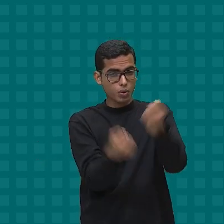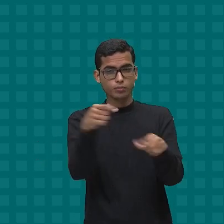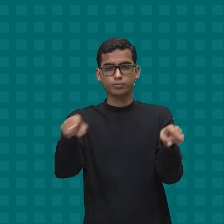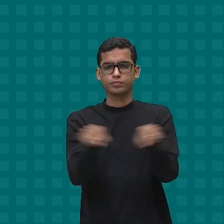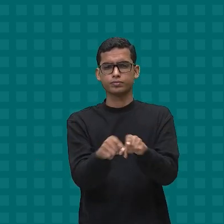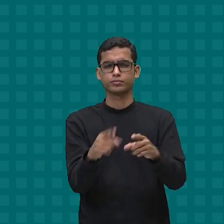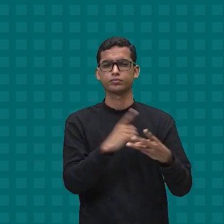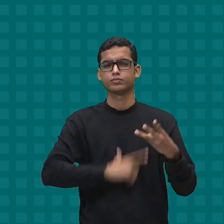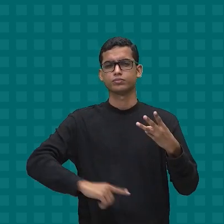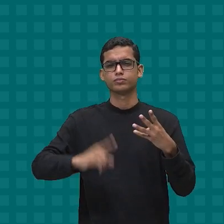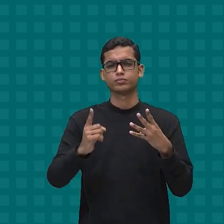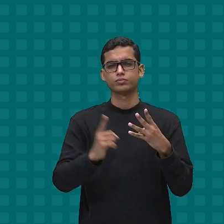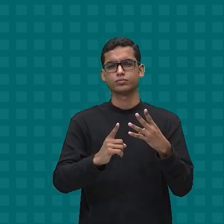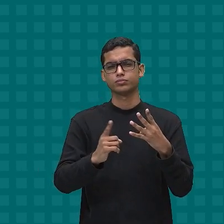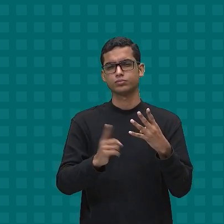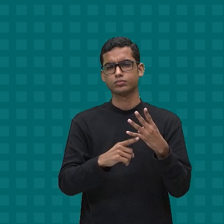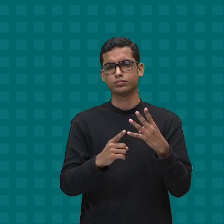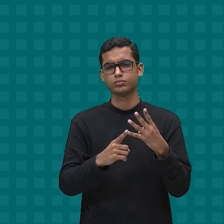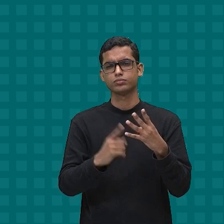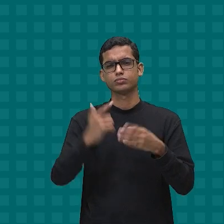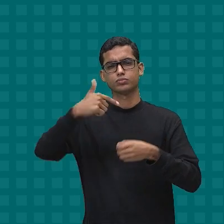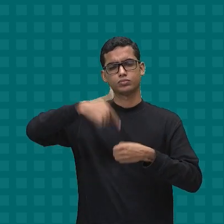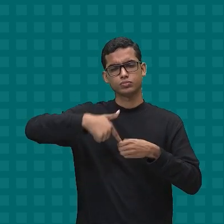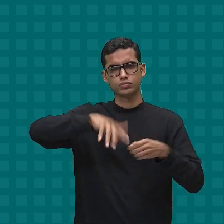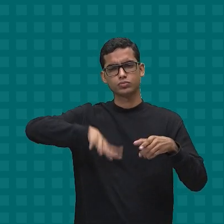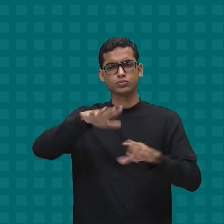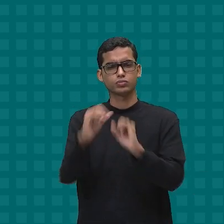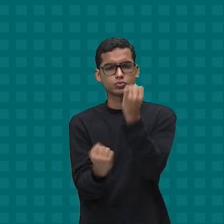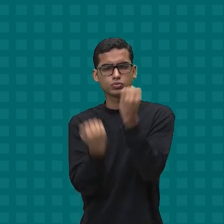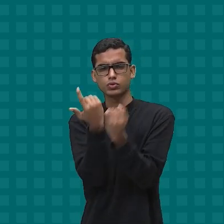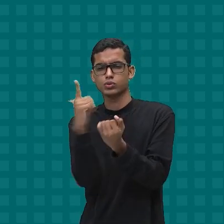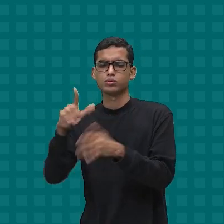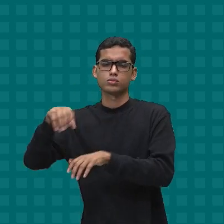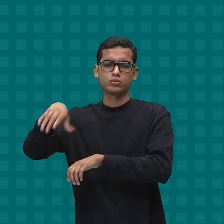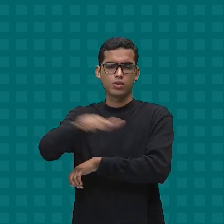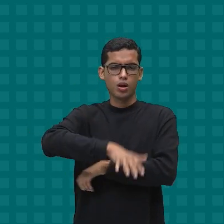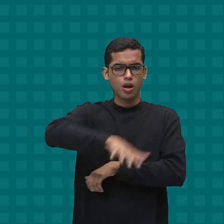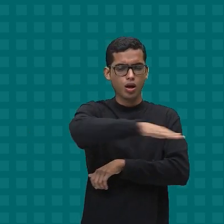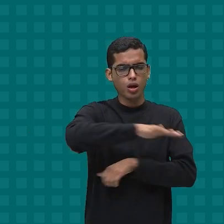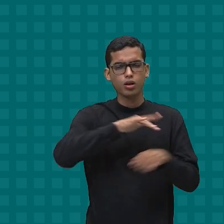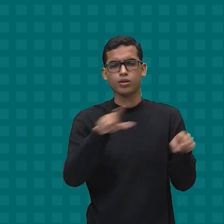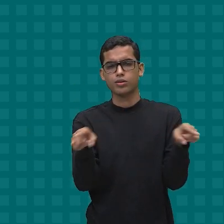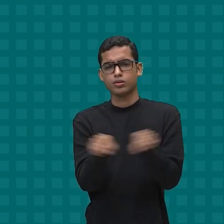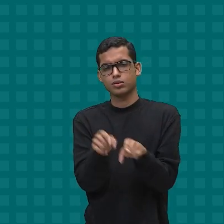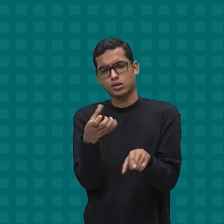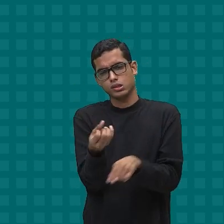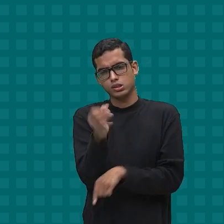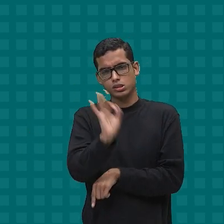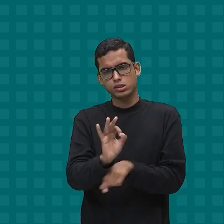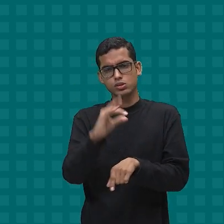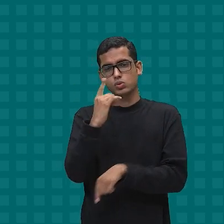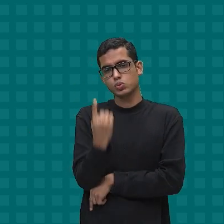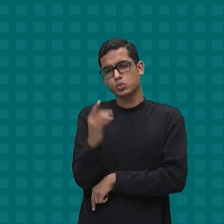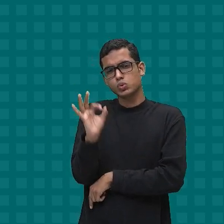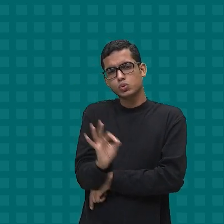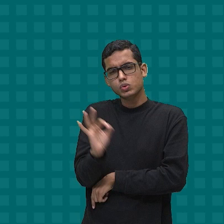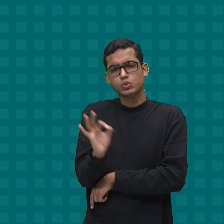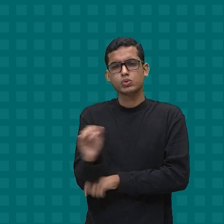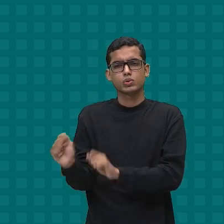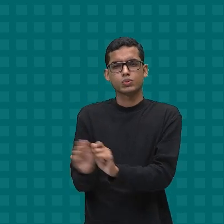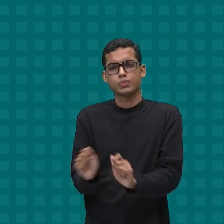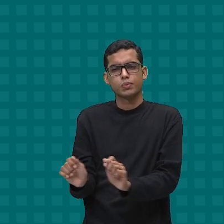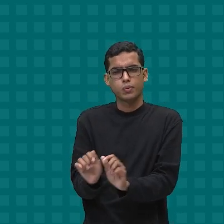indústria e temos aí a queima de combustíveis de outros setores, que é 6% e 1% de